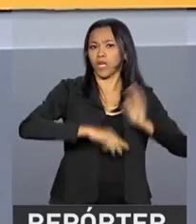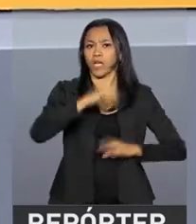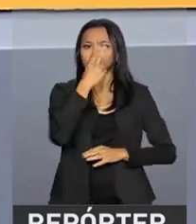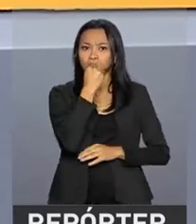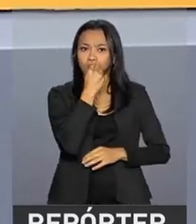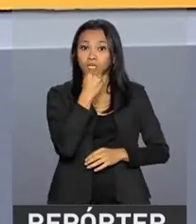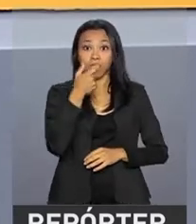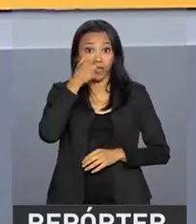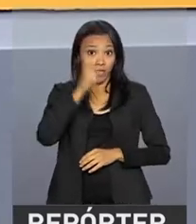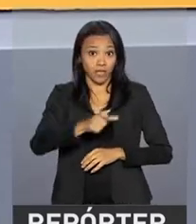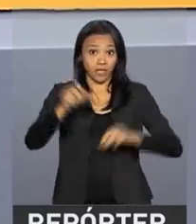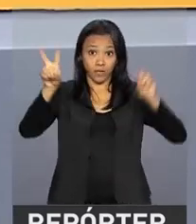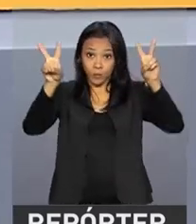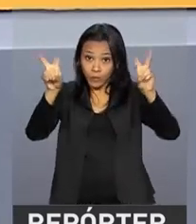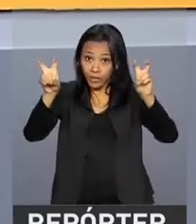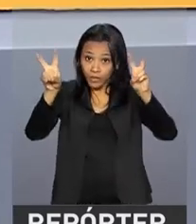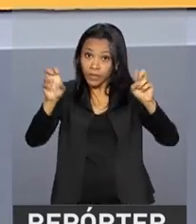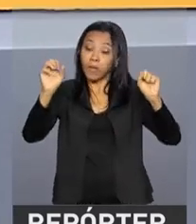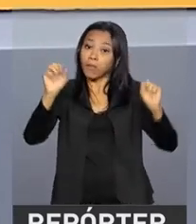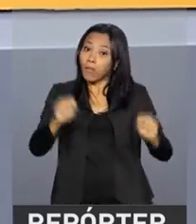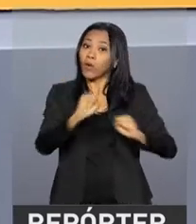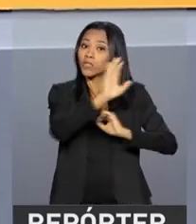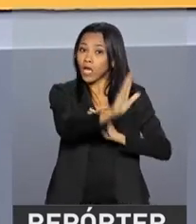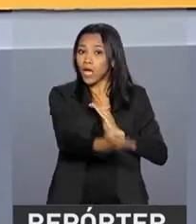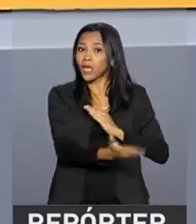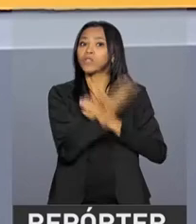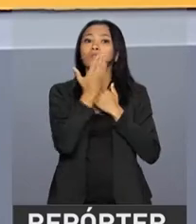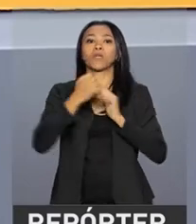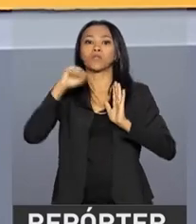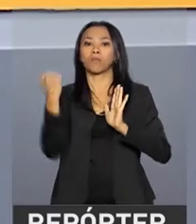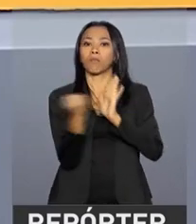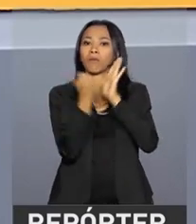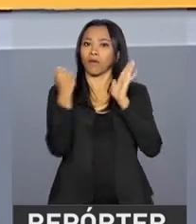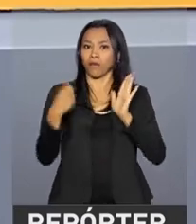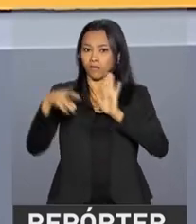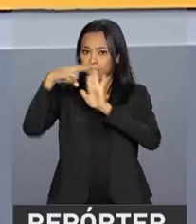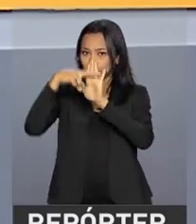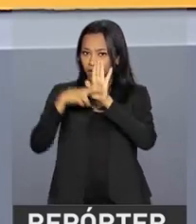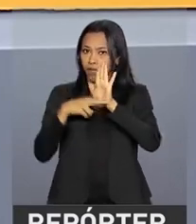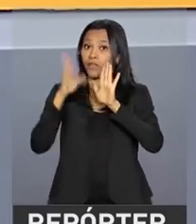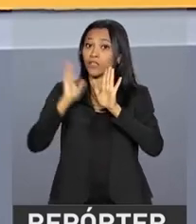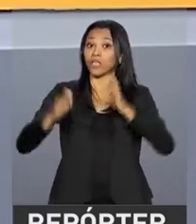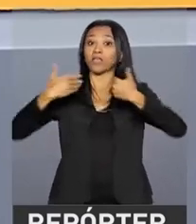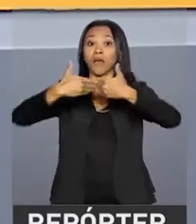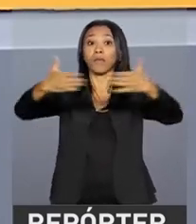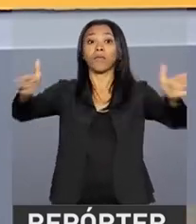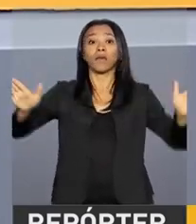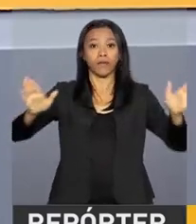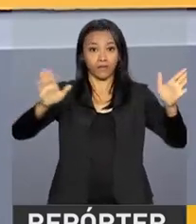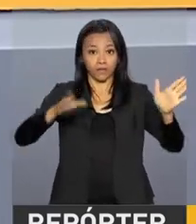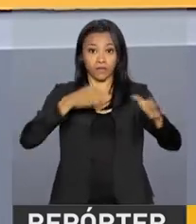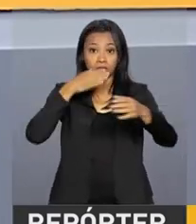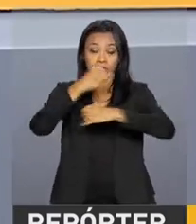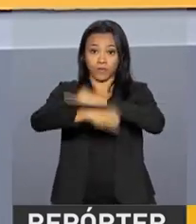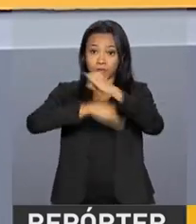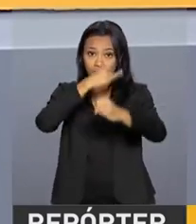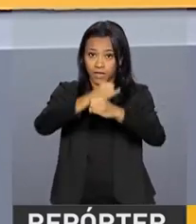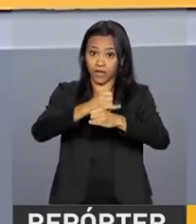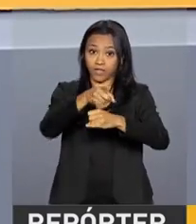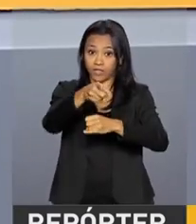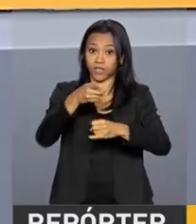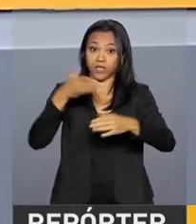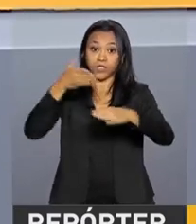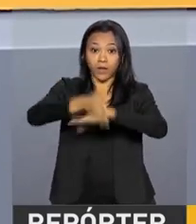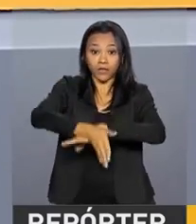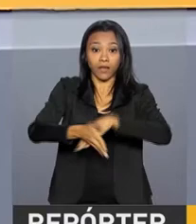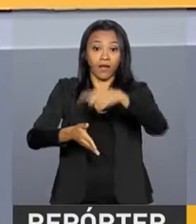tema podem contribuir com o novo marco regulatório por meio da consulta pública que já está aberta no site da anvisa para participar basta entrar